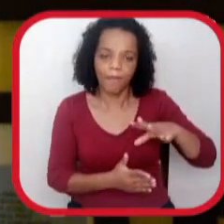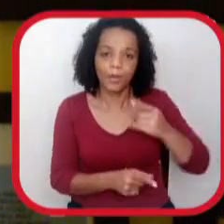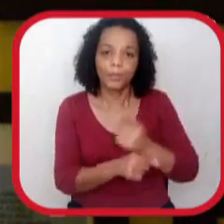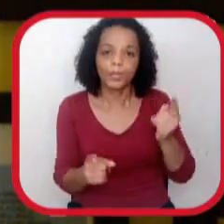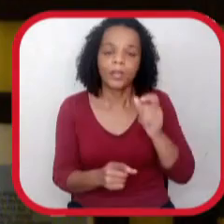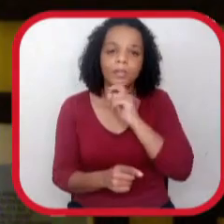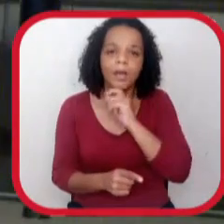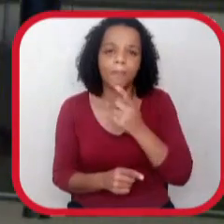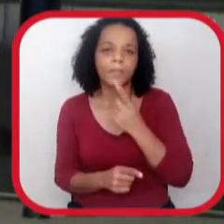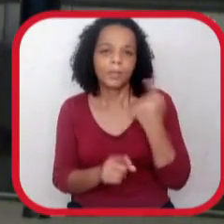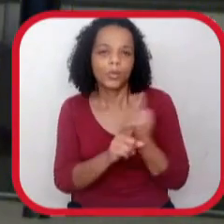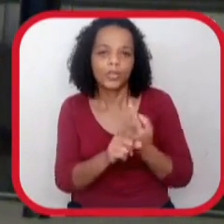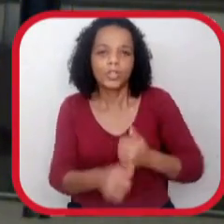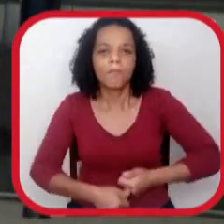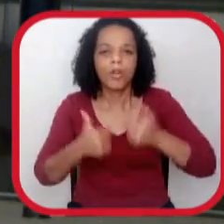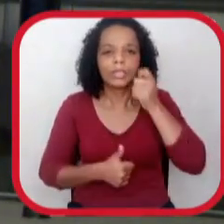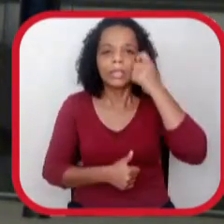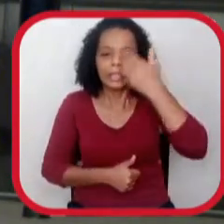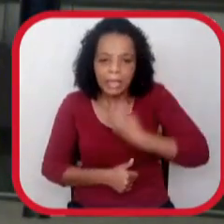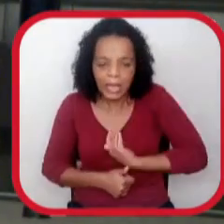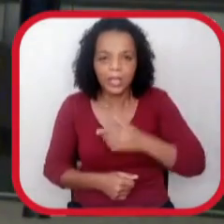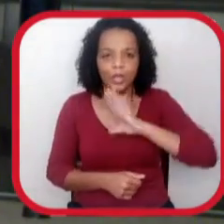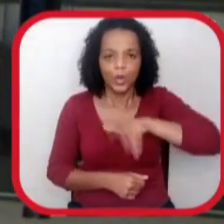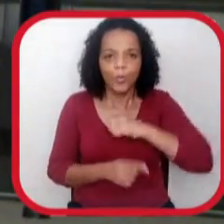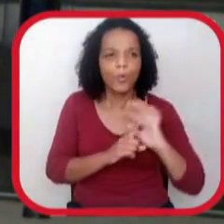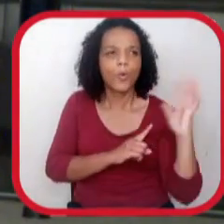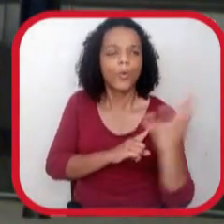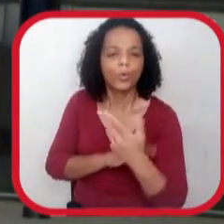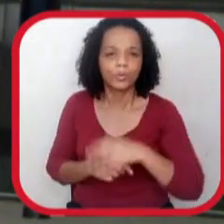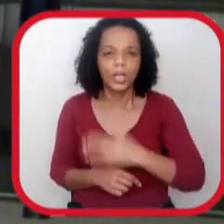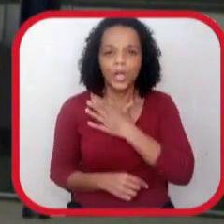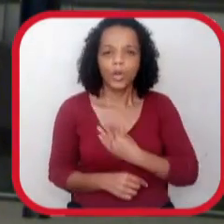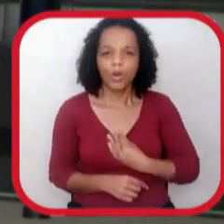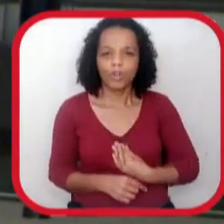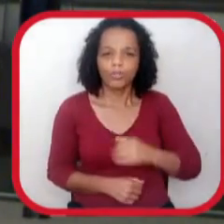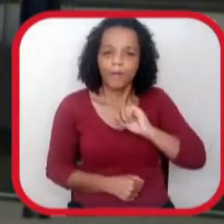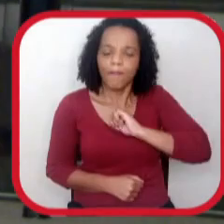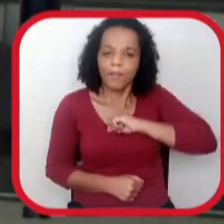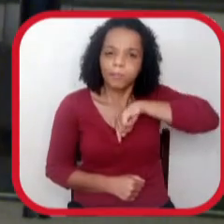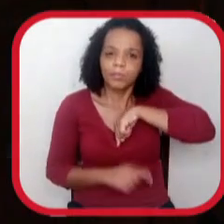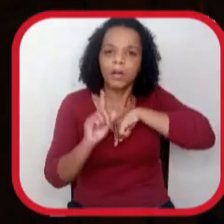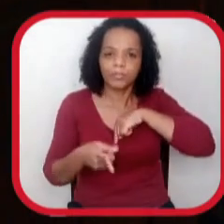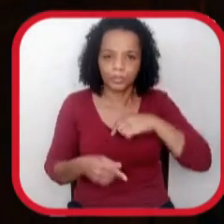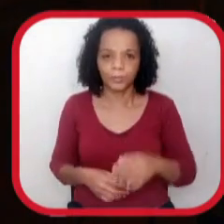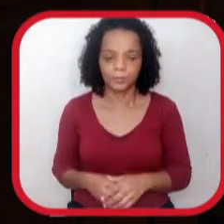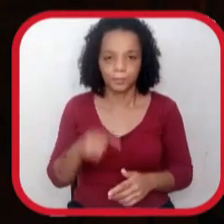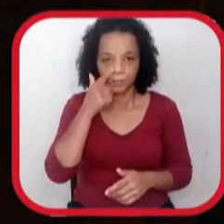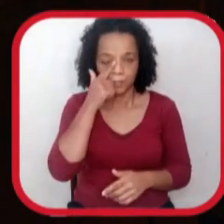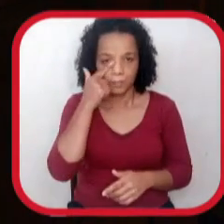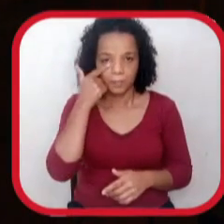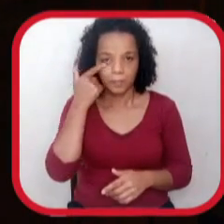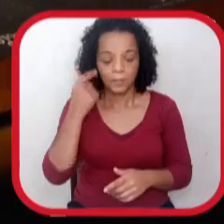para nós entendermos melhor uma série de coisas, quem somos, que mundo é este que nos rodeia, que gostos é que desenvolvemos.